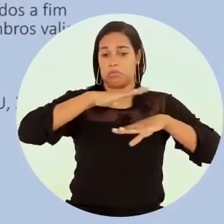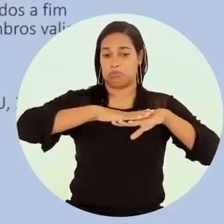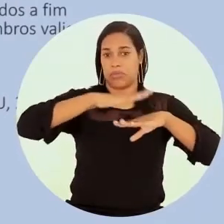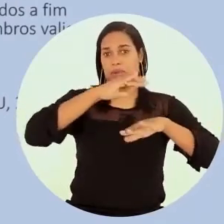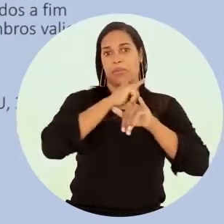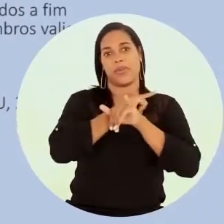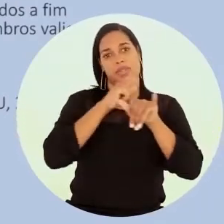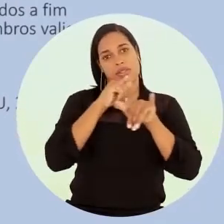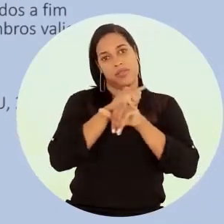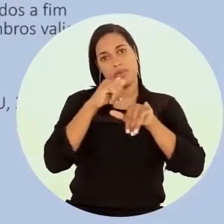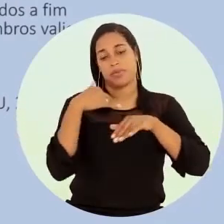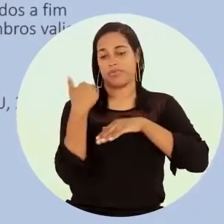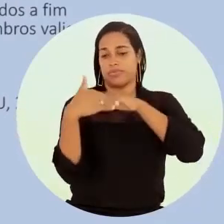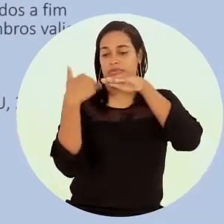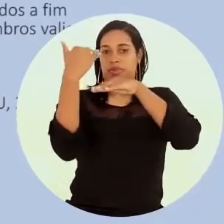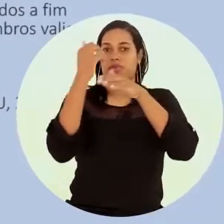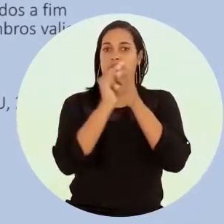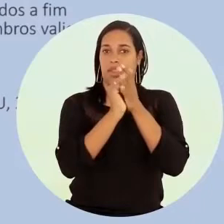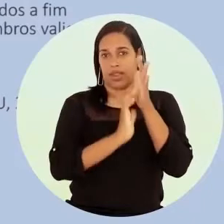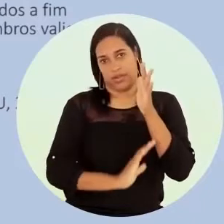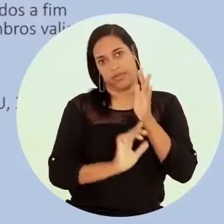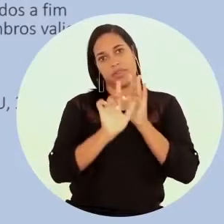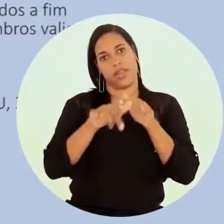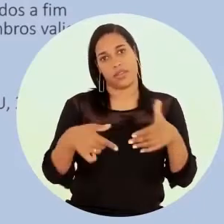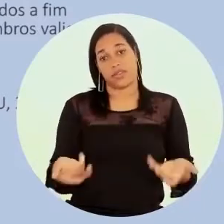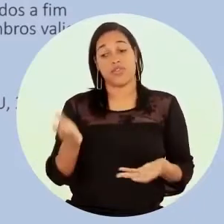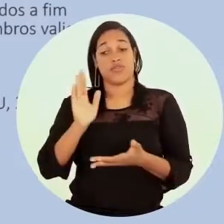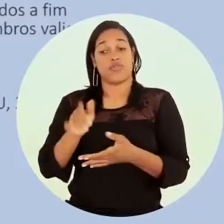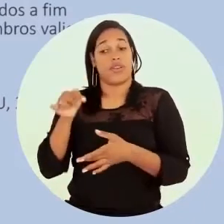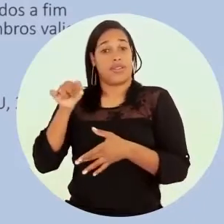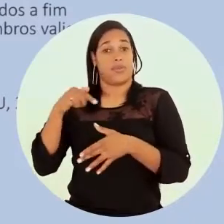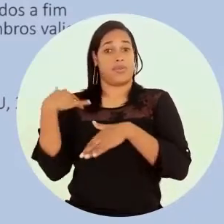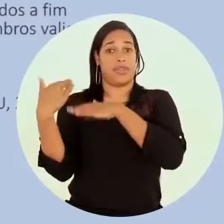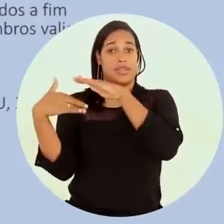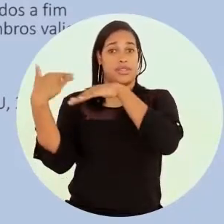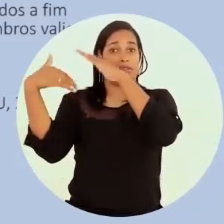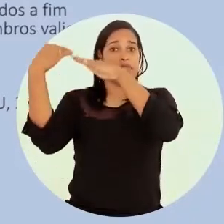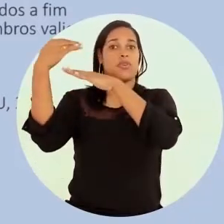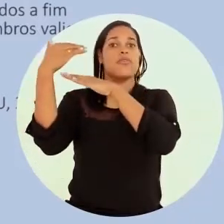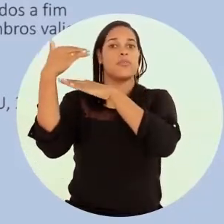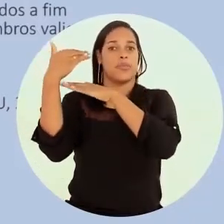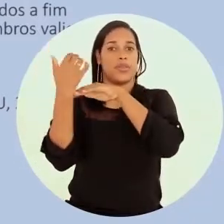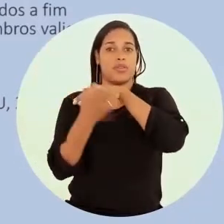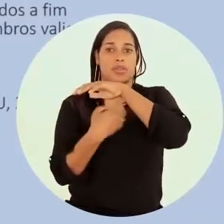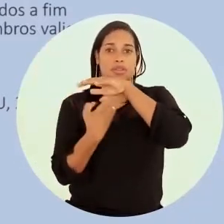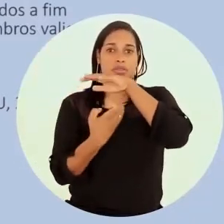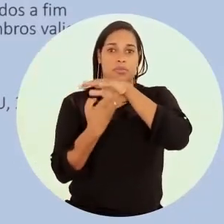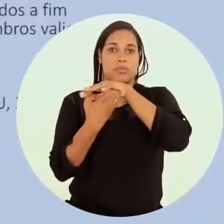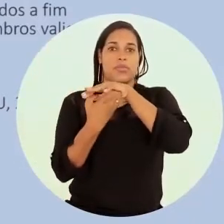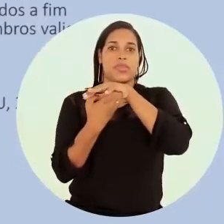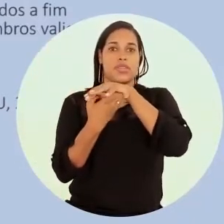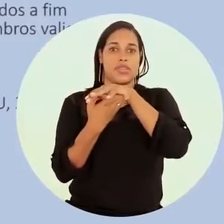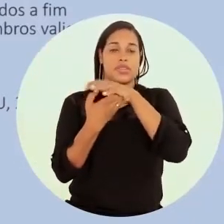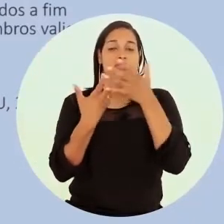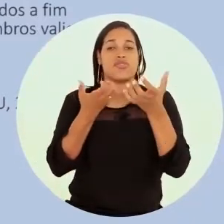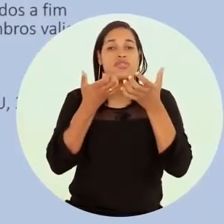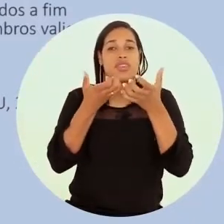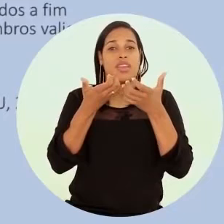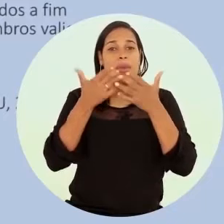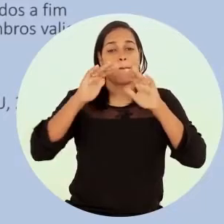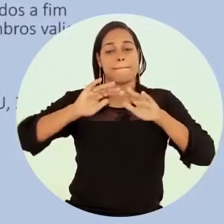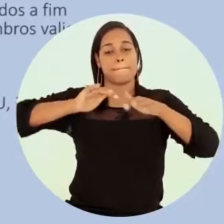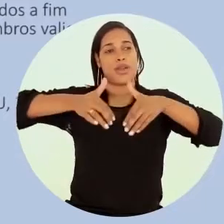uma informação para desenvolver suas atividades. Já no desenvolvimento, as empresas buscam aperfeiçoar